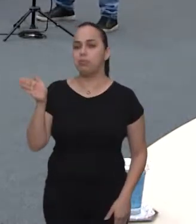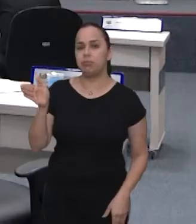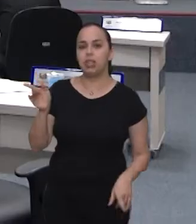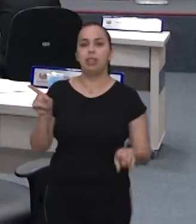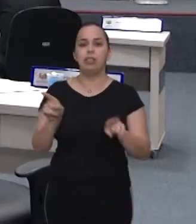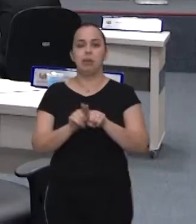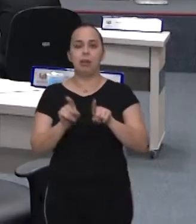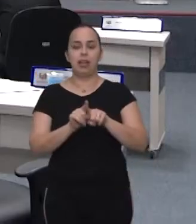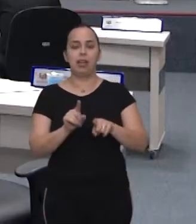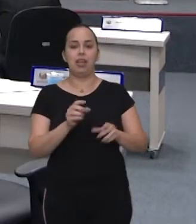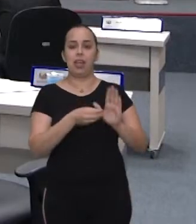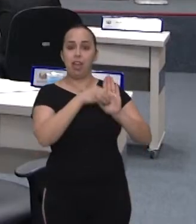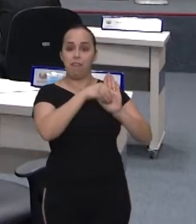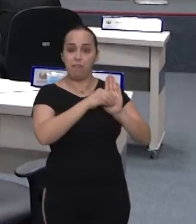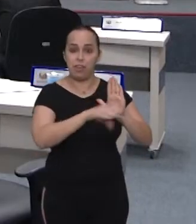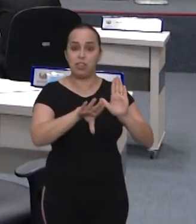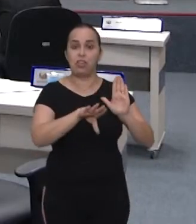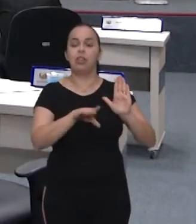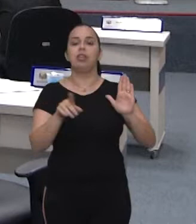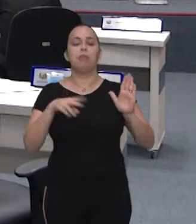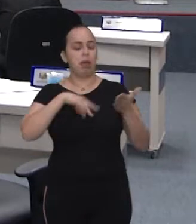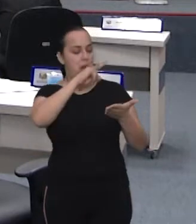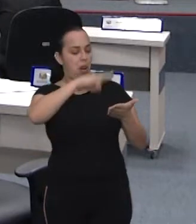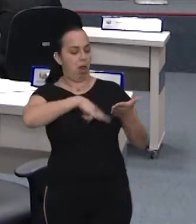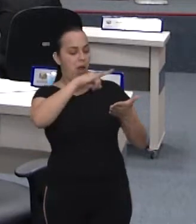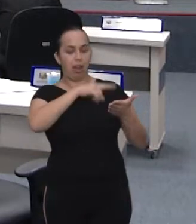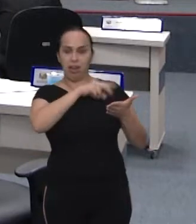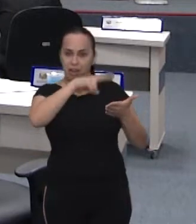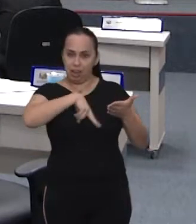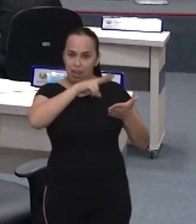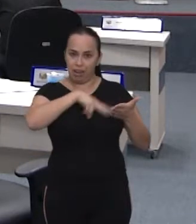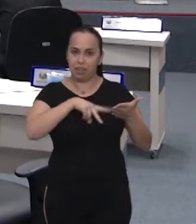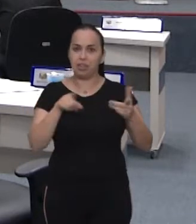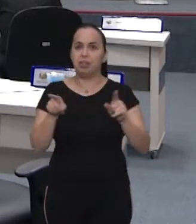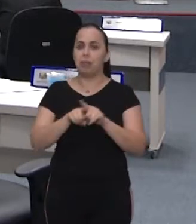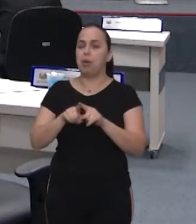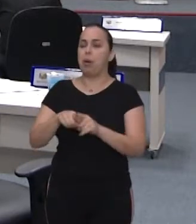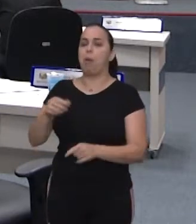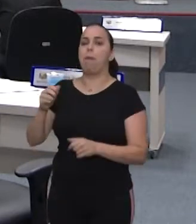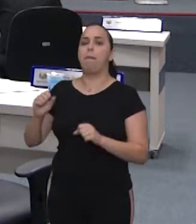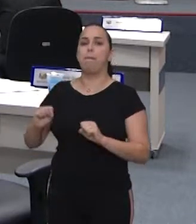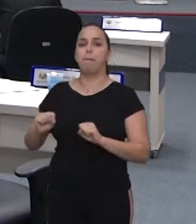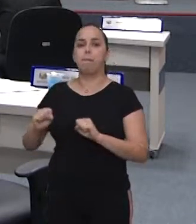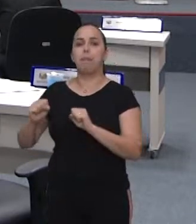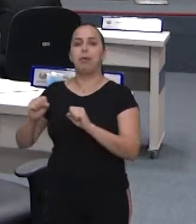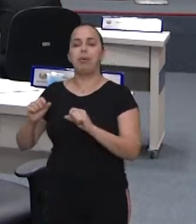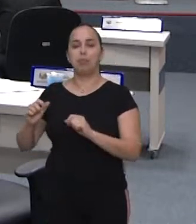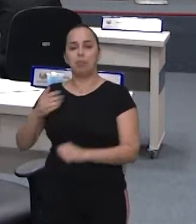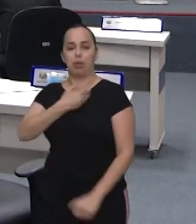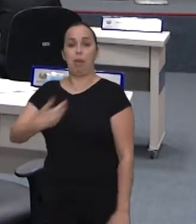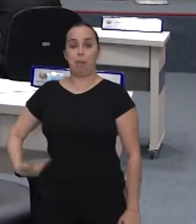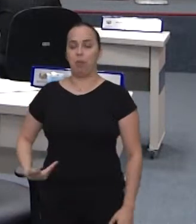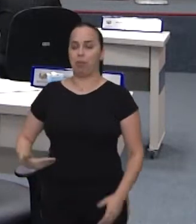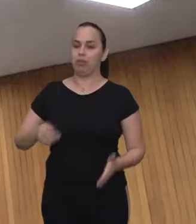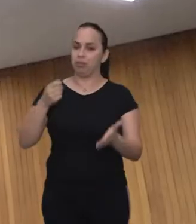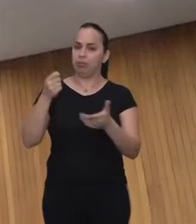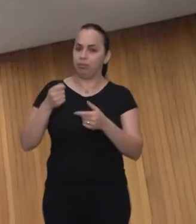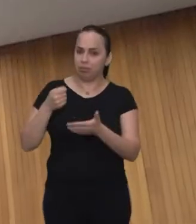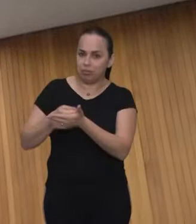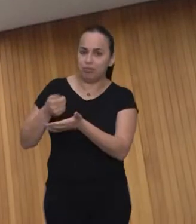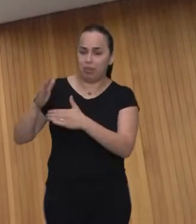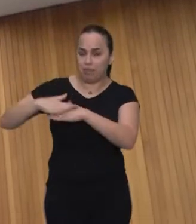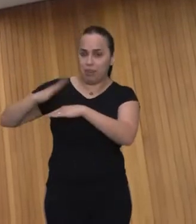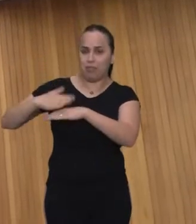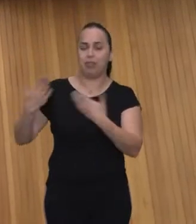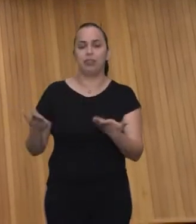cidade Ainda foram lidas as indicações que são recomendações para que o poder público realize alguma medida de interesse público